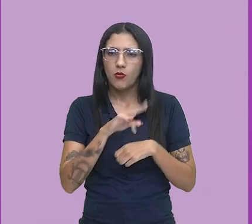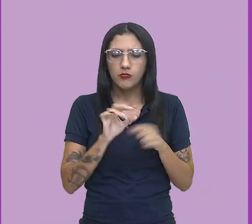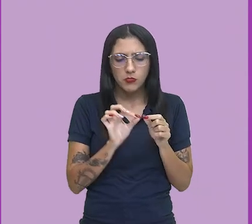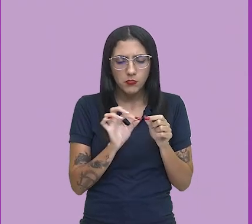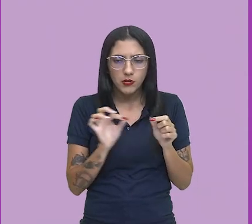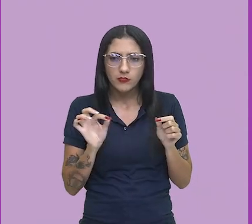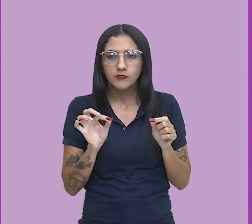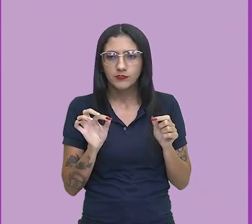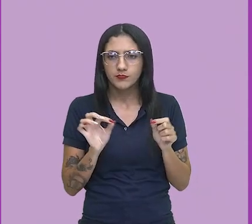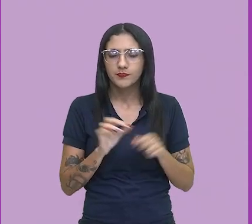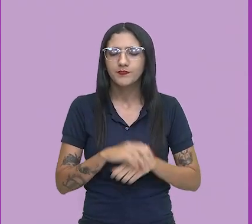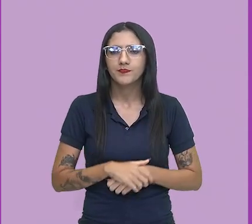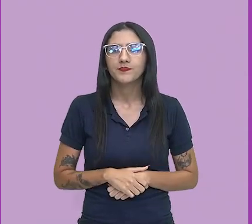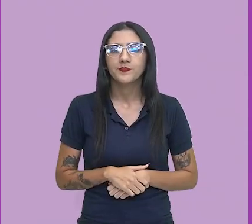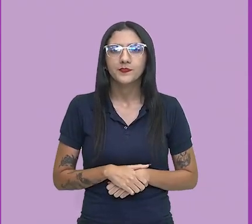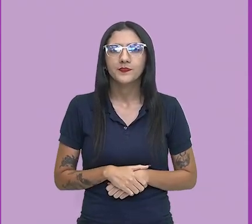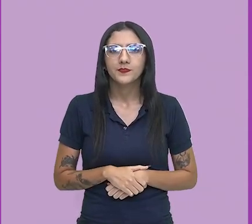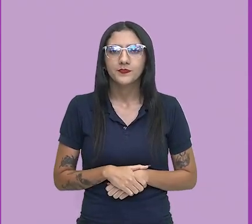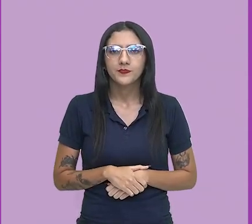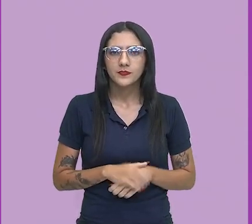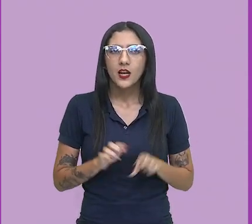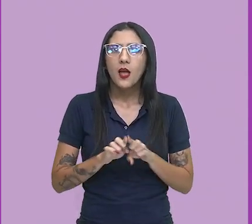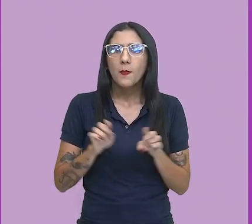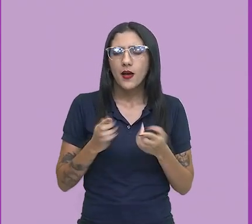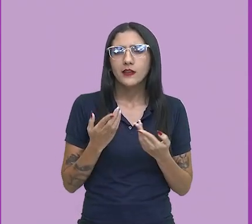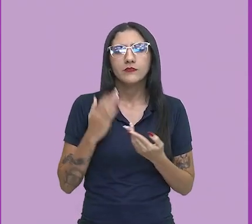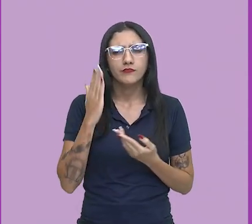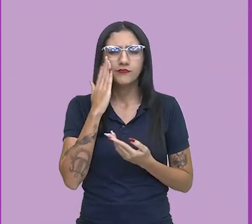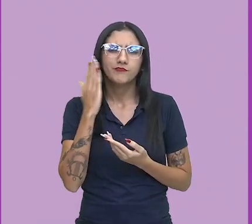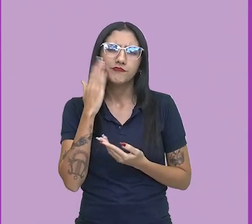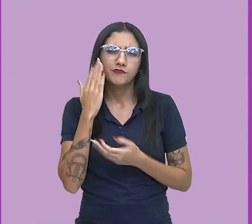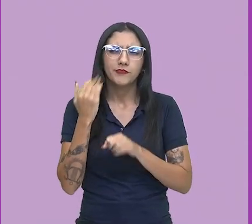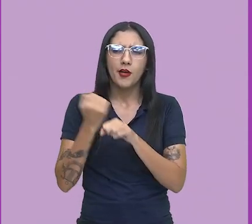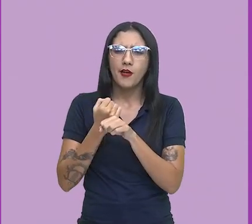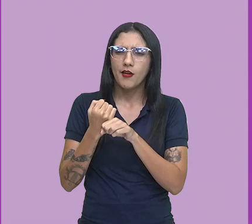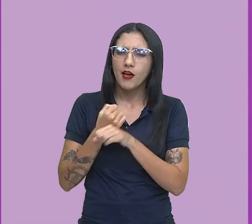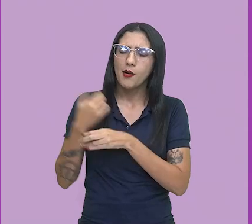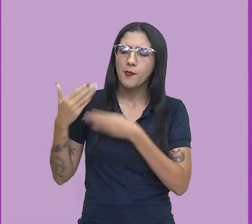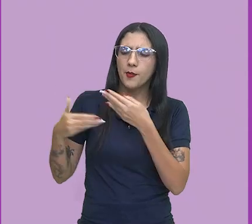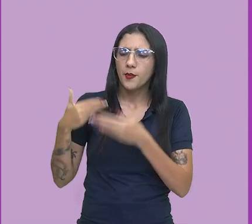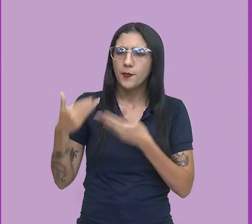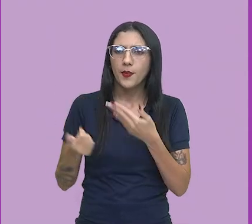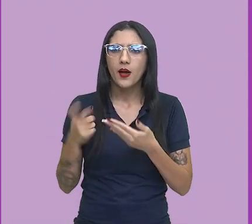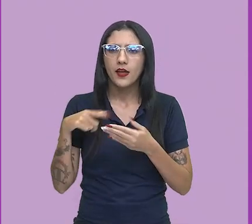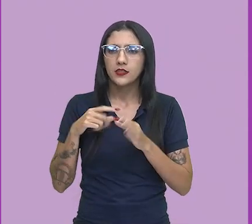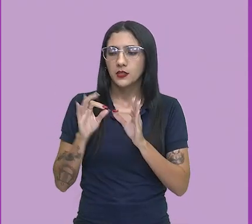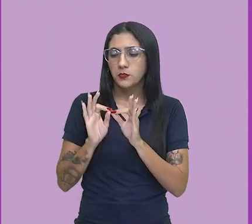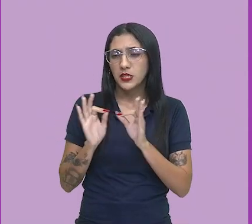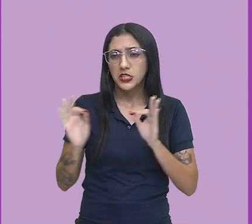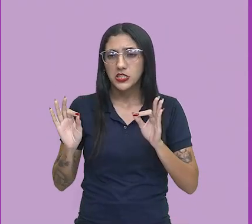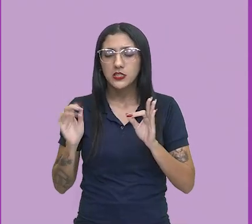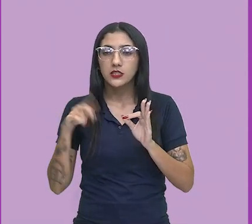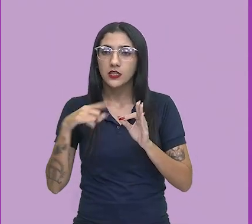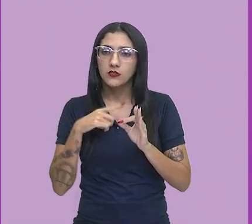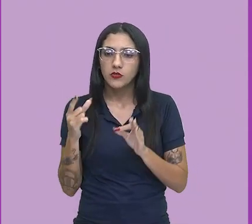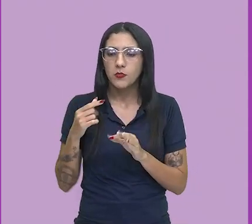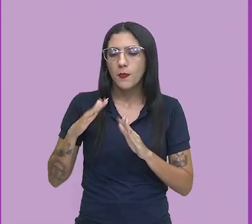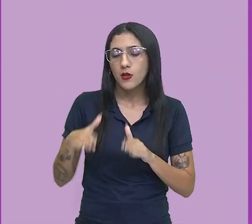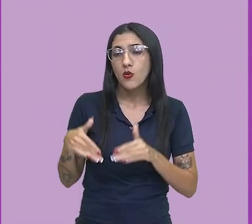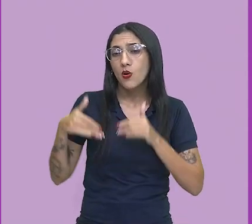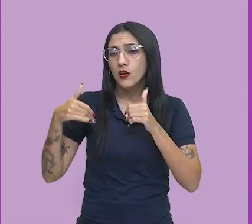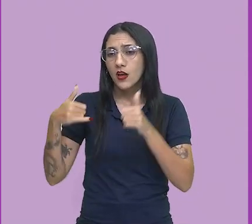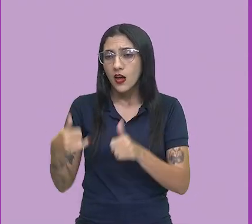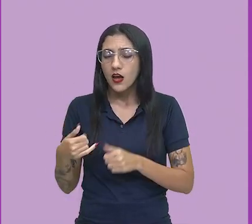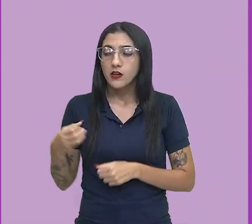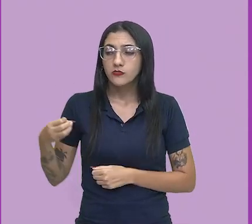determinadas medições, tá bom? Mas aí, claro, ao longo dos anos, essas medidas elas foram sendo